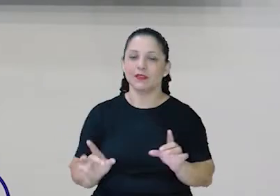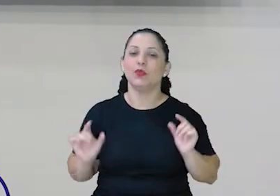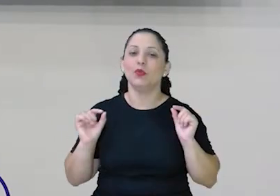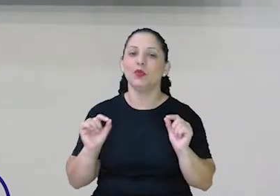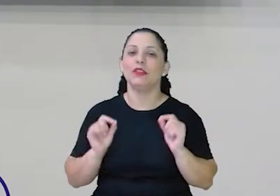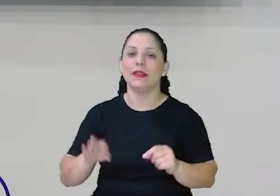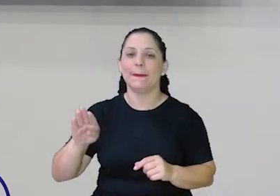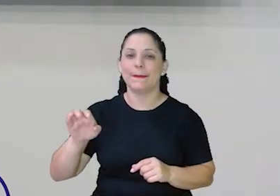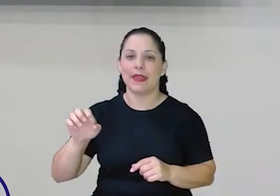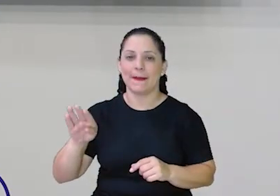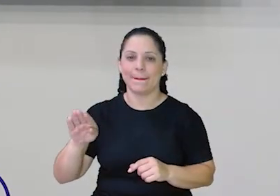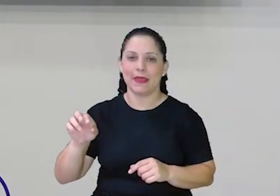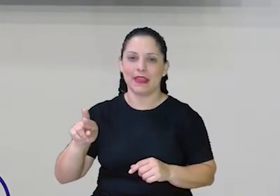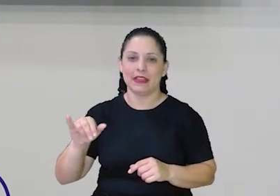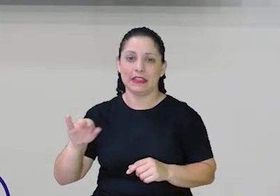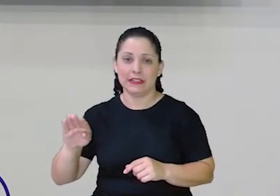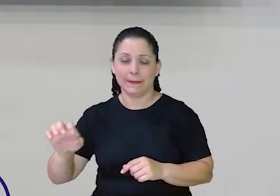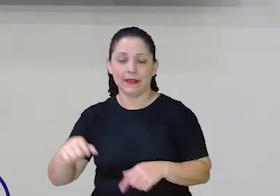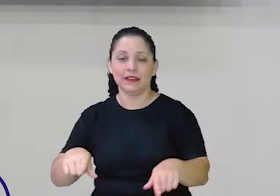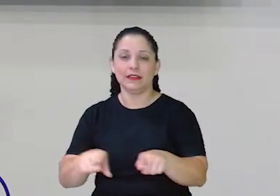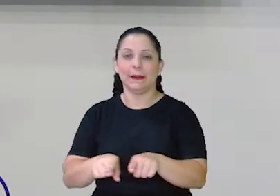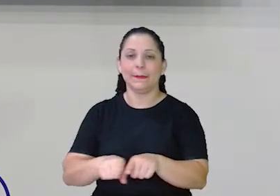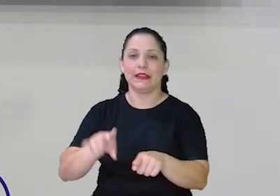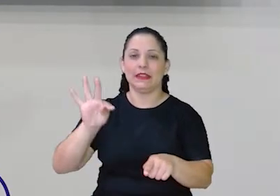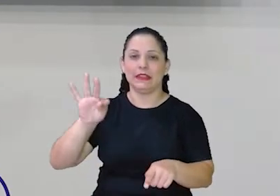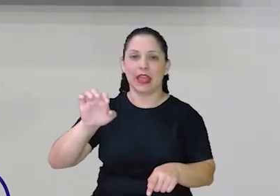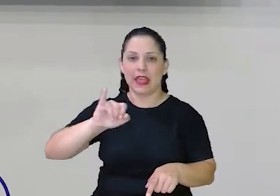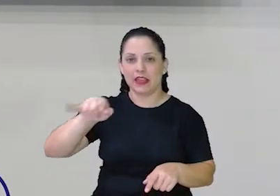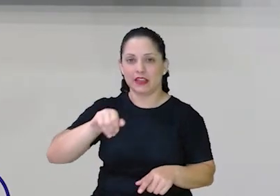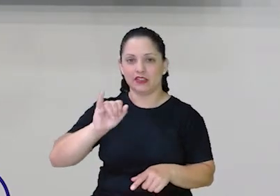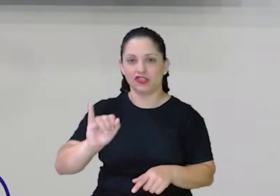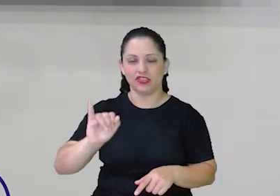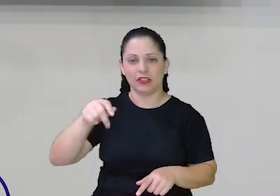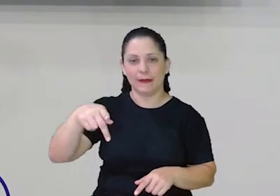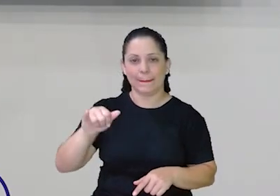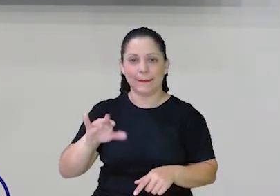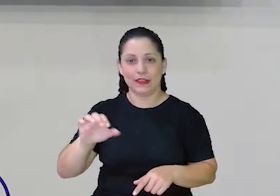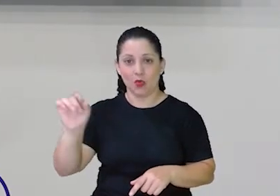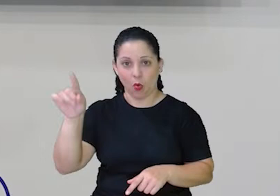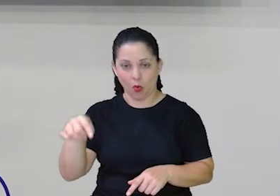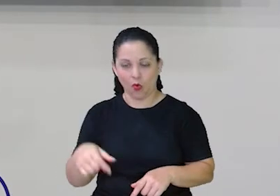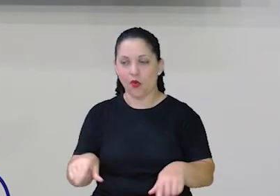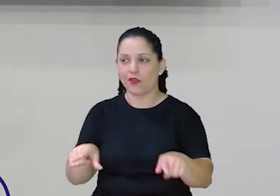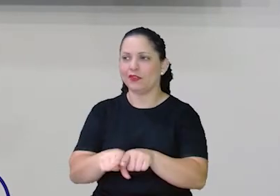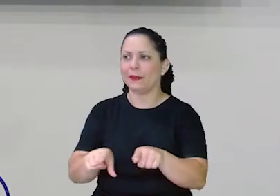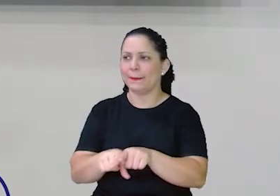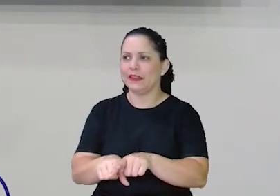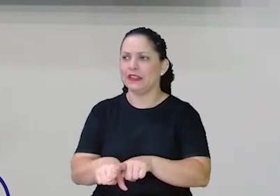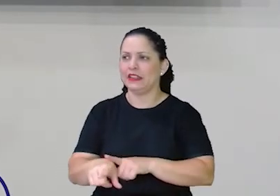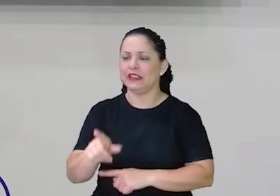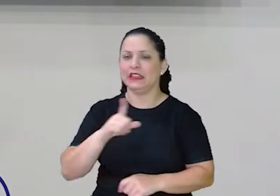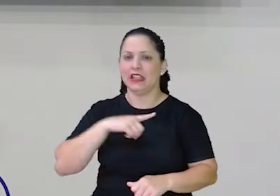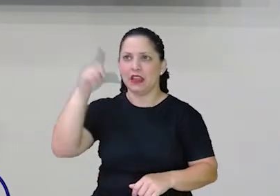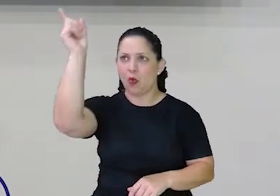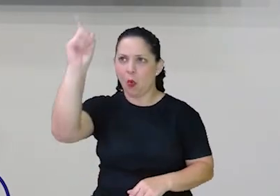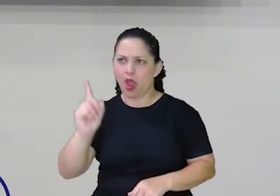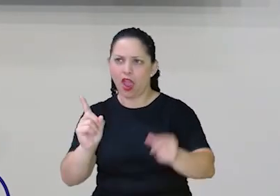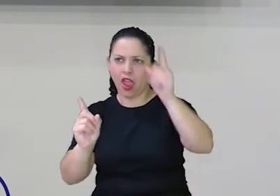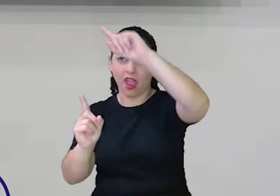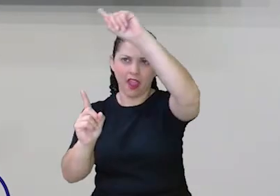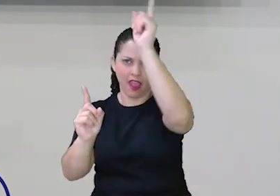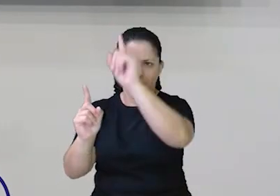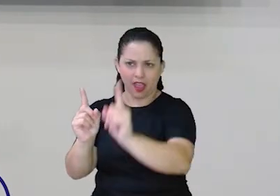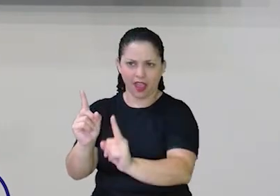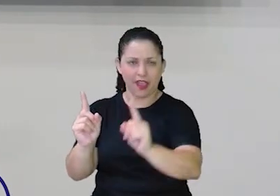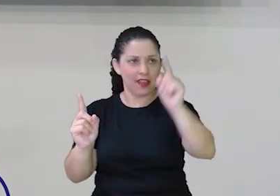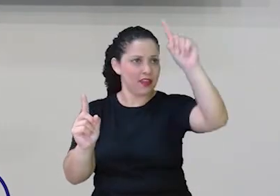de Beberibe e a de Tegipió, que a gente está vendo aqui dentro, nessas linhazinhas, ó. Aqui tem uma de Capibaribe, aqui tem uma